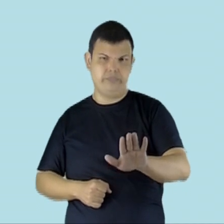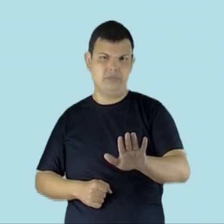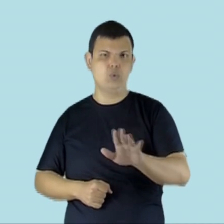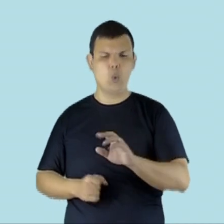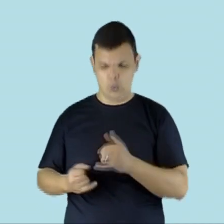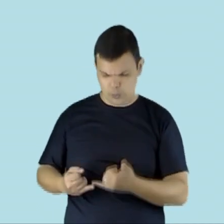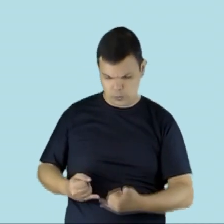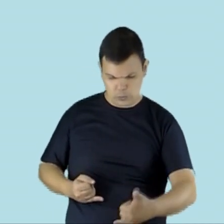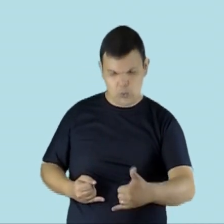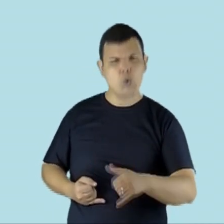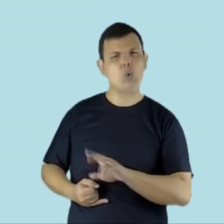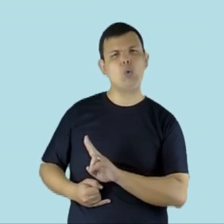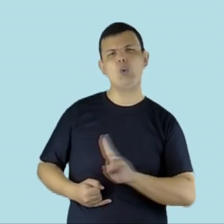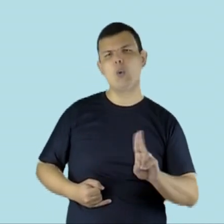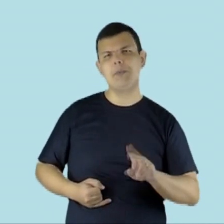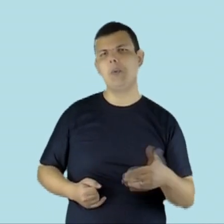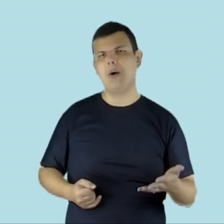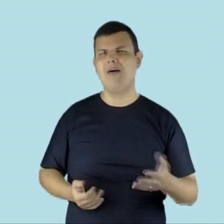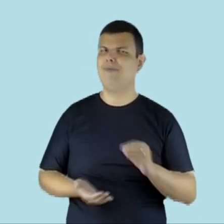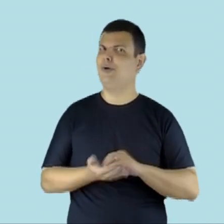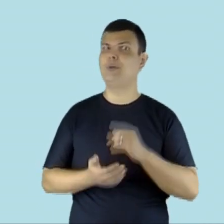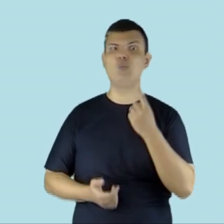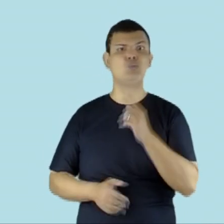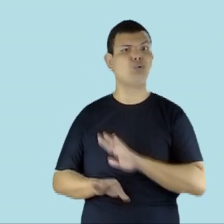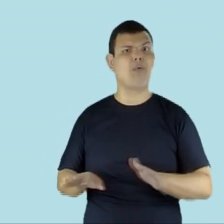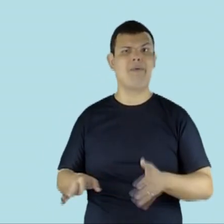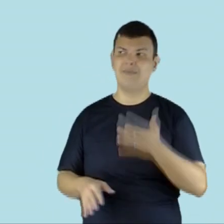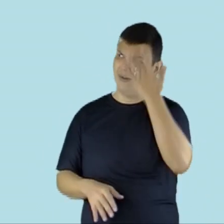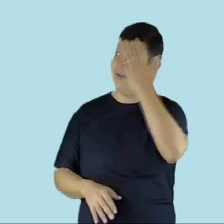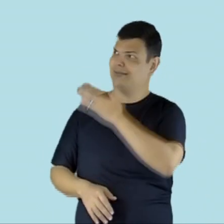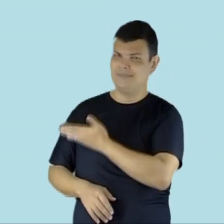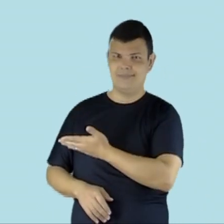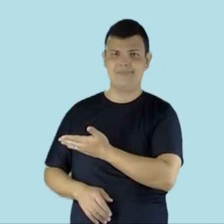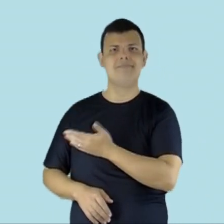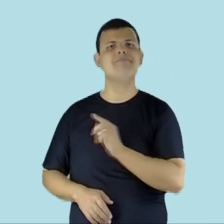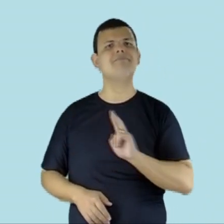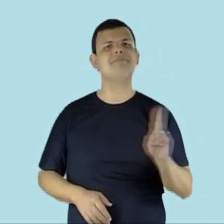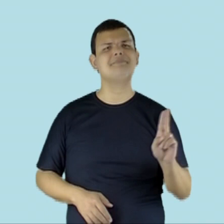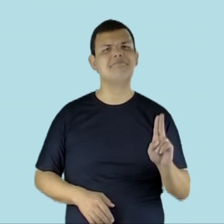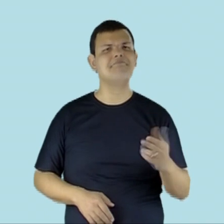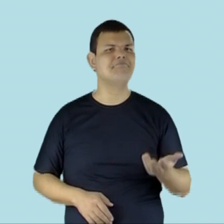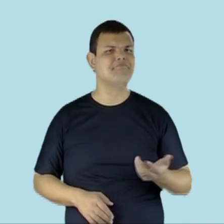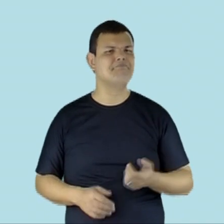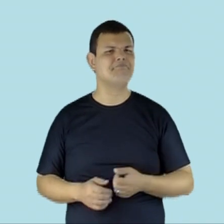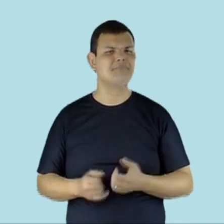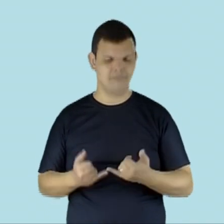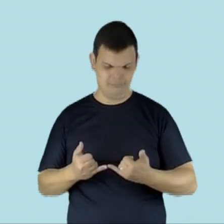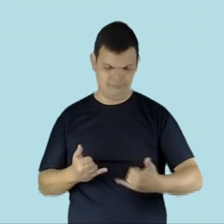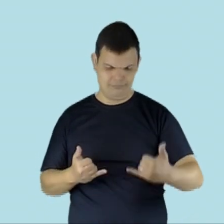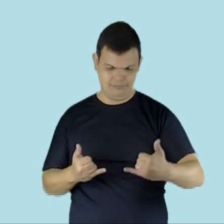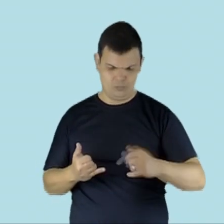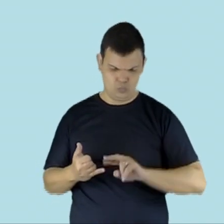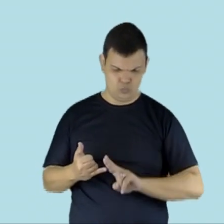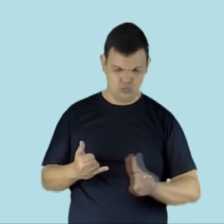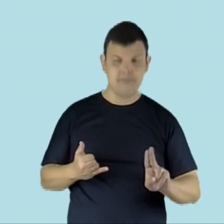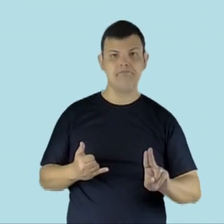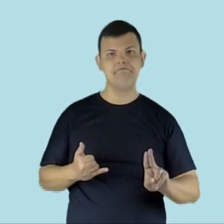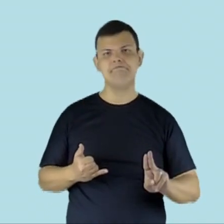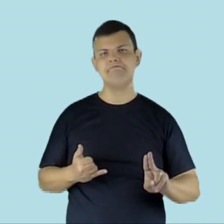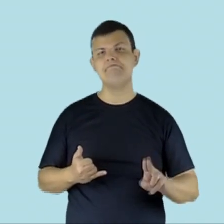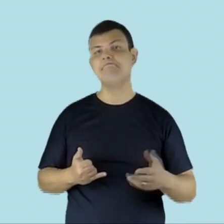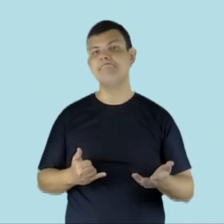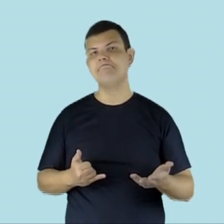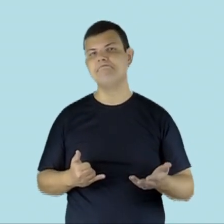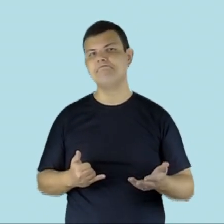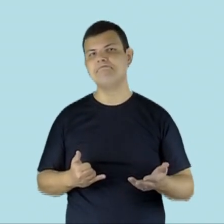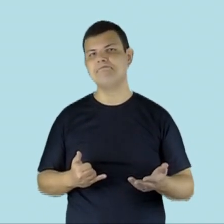facinho essa, só tá faltando um aí, né, para compor o sistema urinário. Como se chama o canal por onde sai a nossa urina, o xixi?